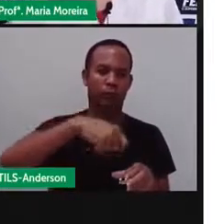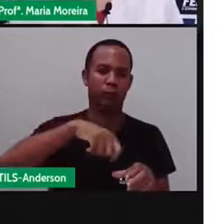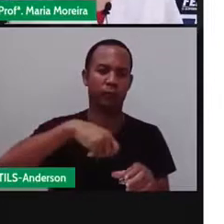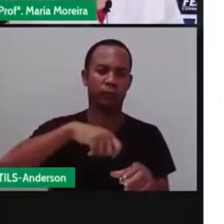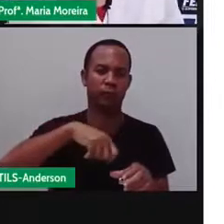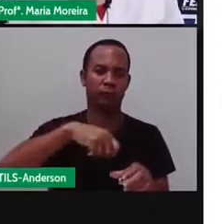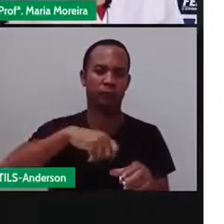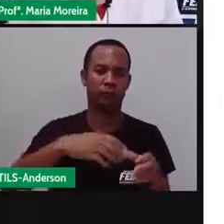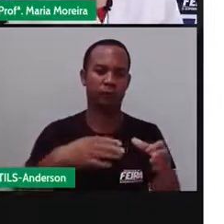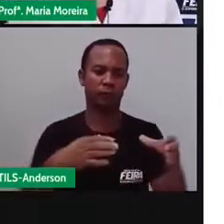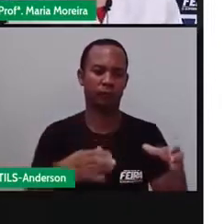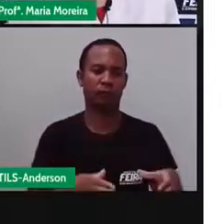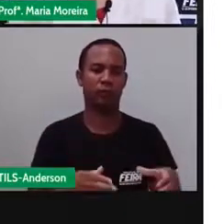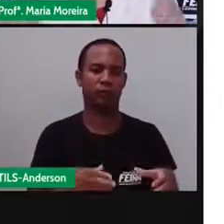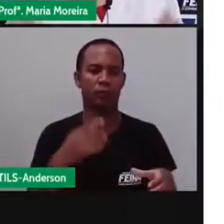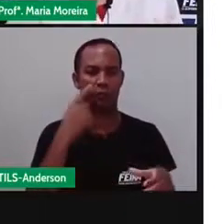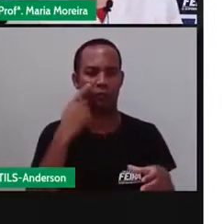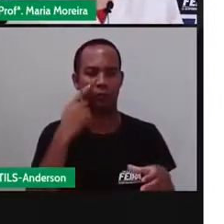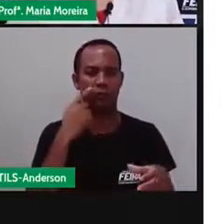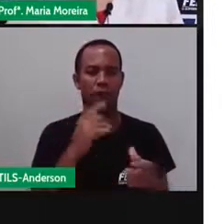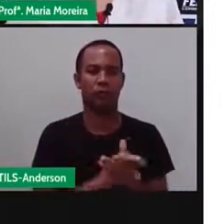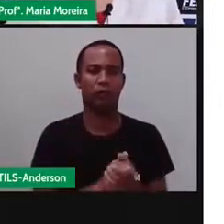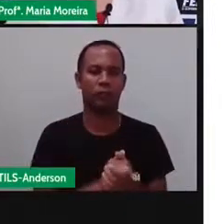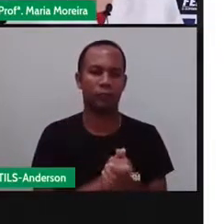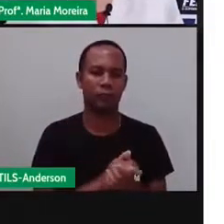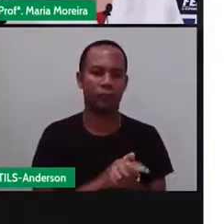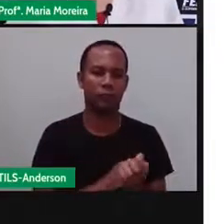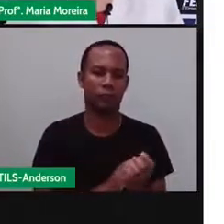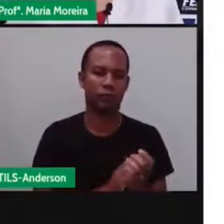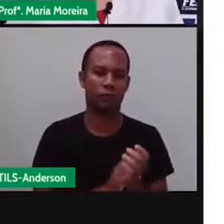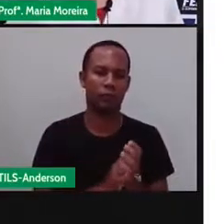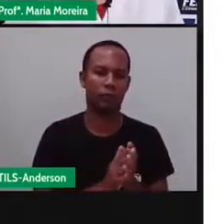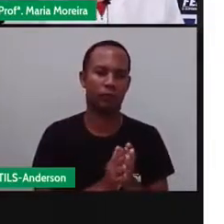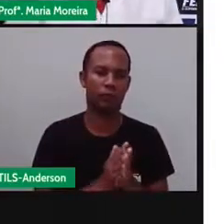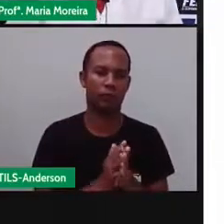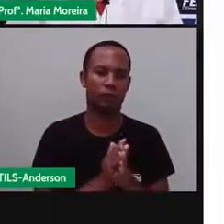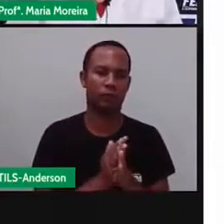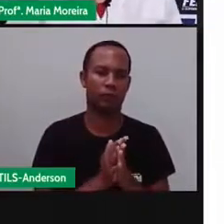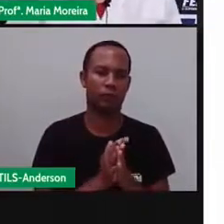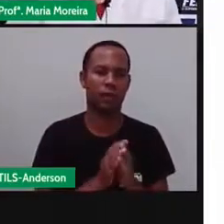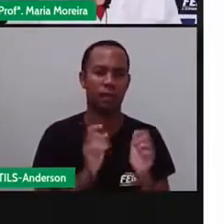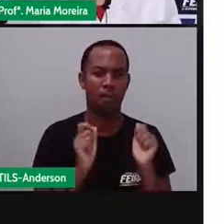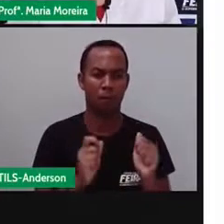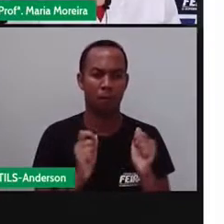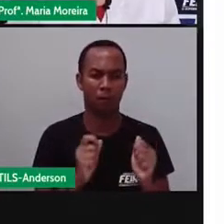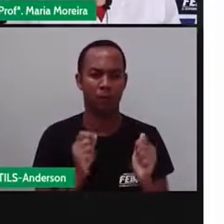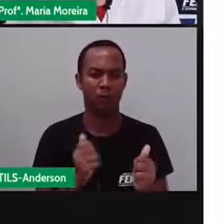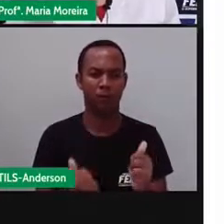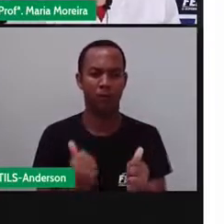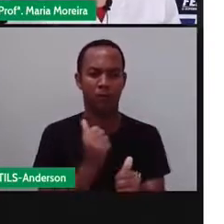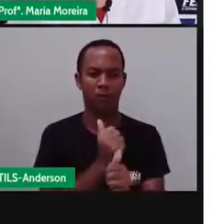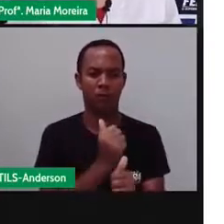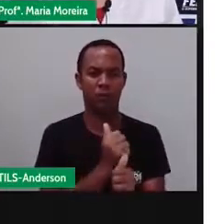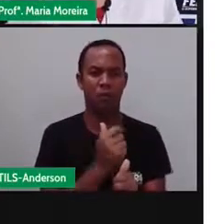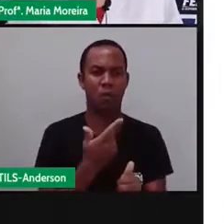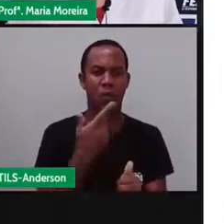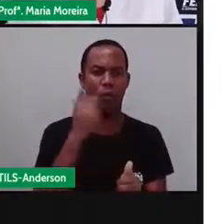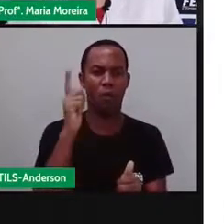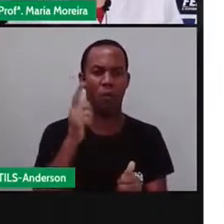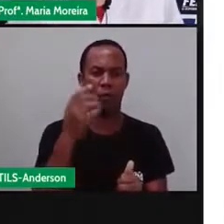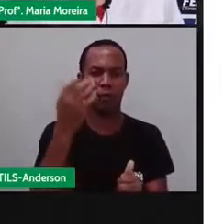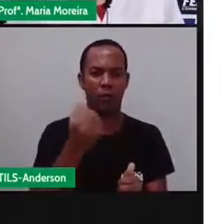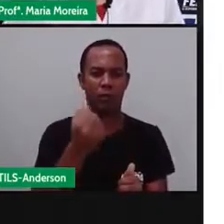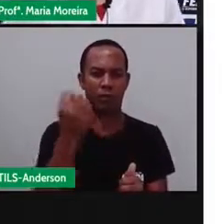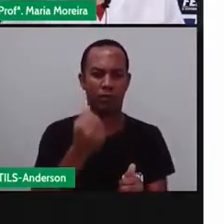referência aí ao quê? A um leite de coco. E você pode substituir também por um outro tipo de leite,